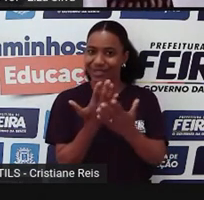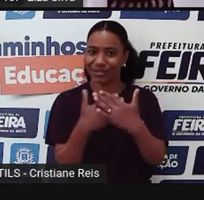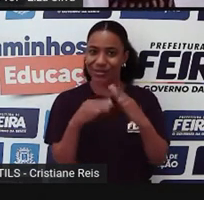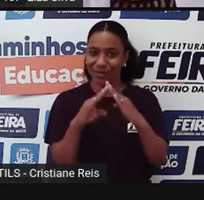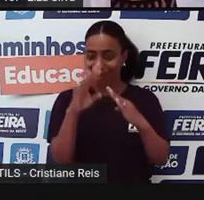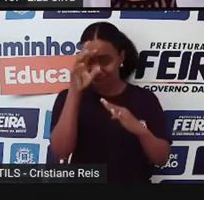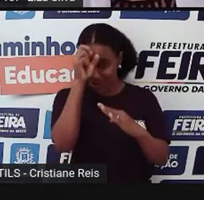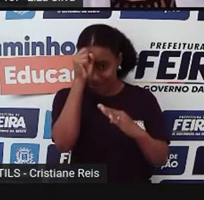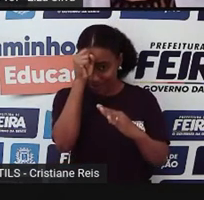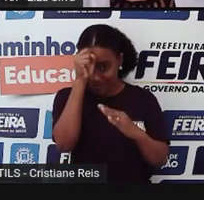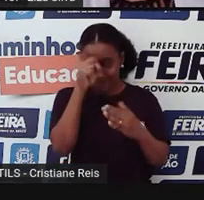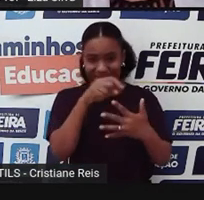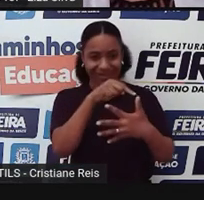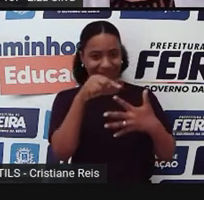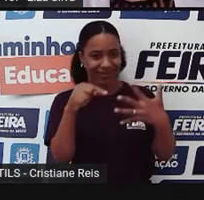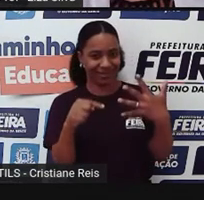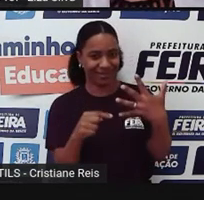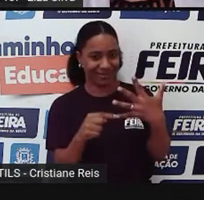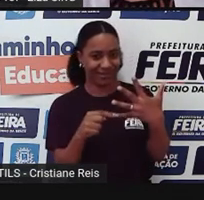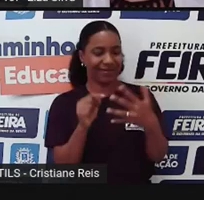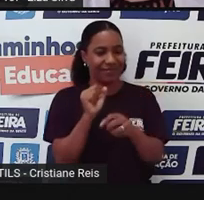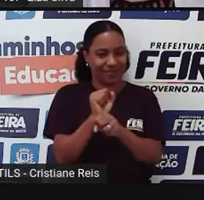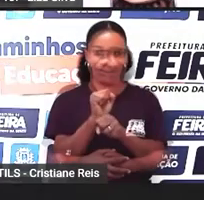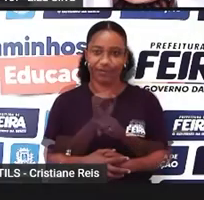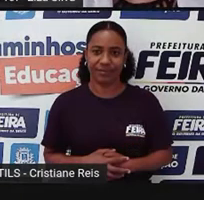já chamou nosso país